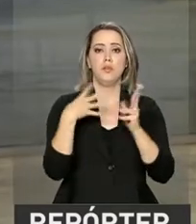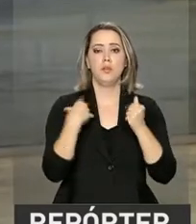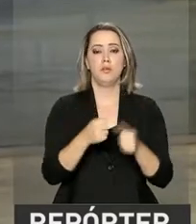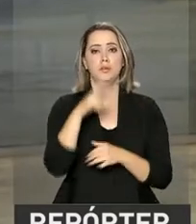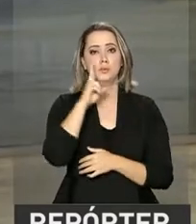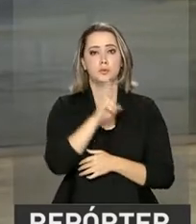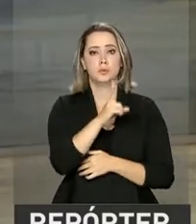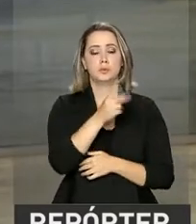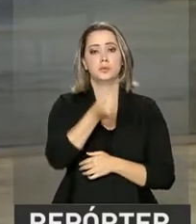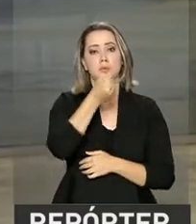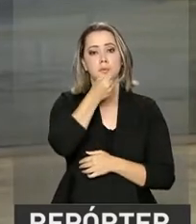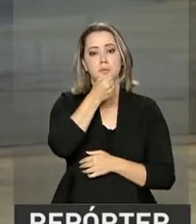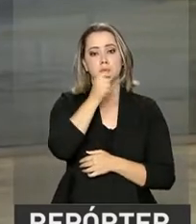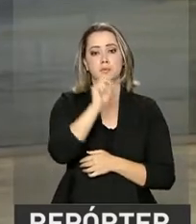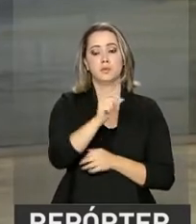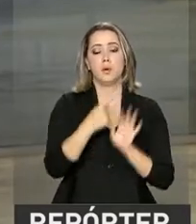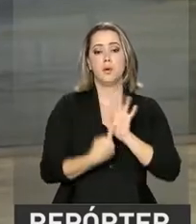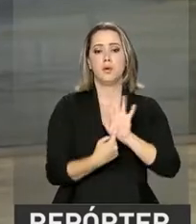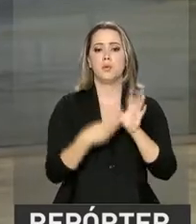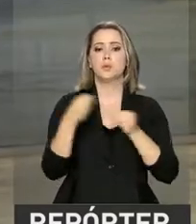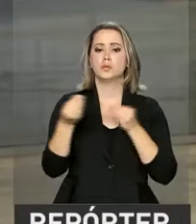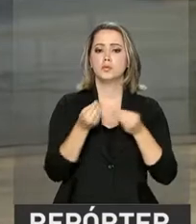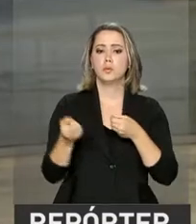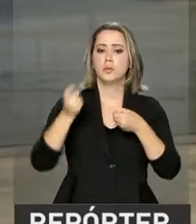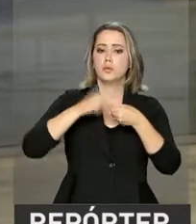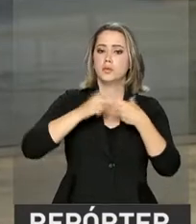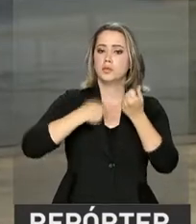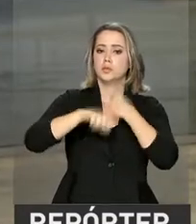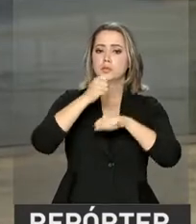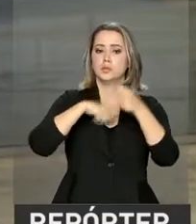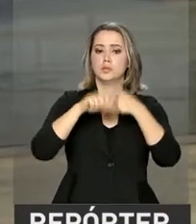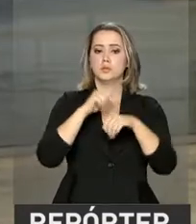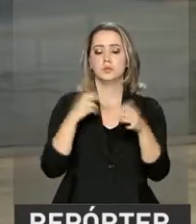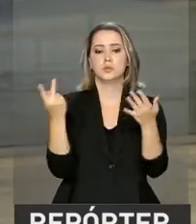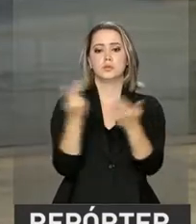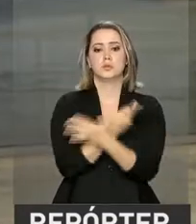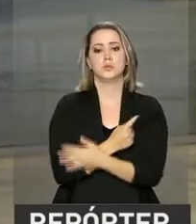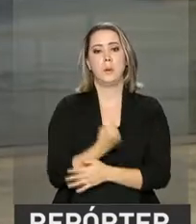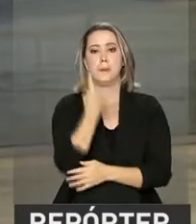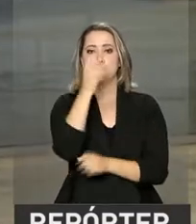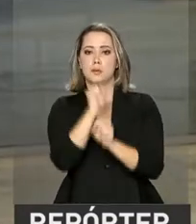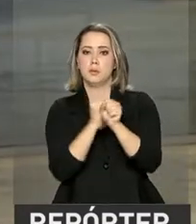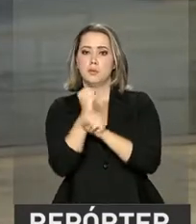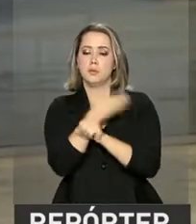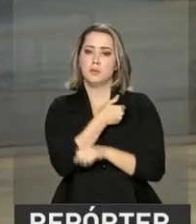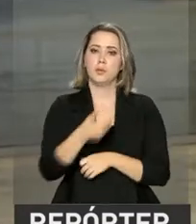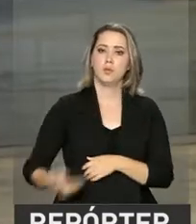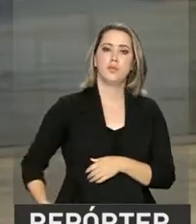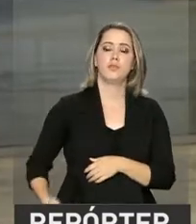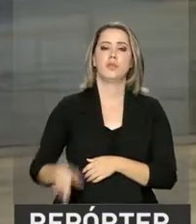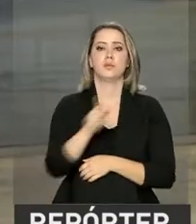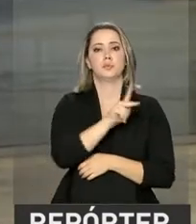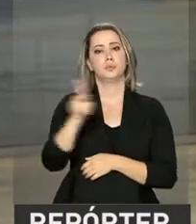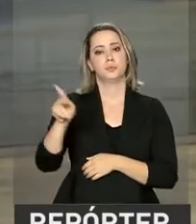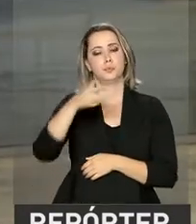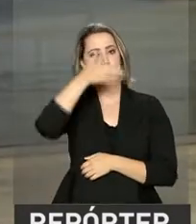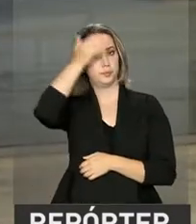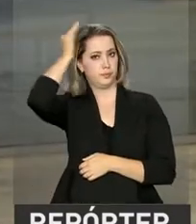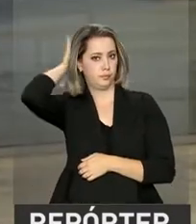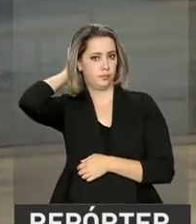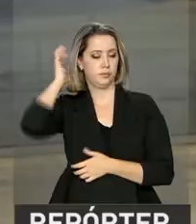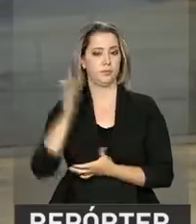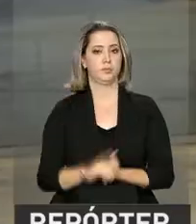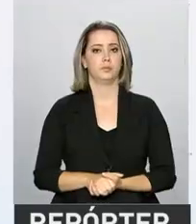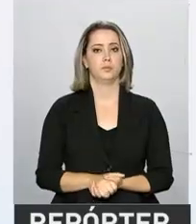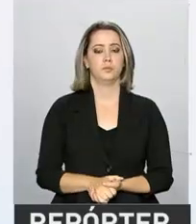acompanhar agora uma reportagem que mostra a recuperação da economia brasileira neste primeiro ano do governo do presidente Michel